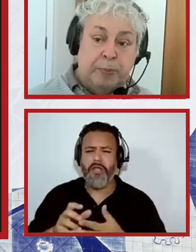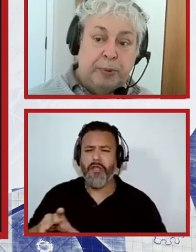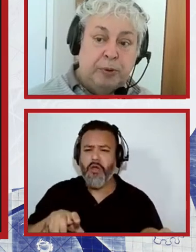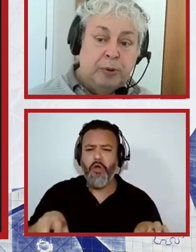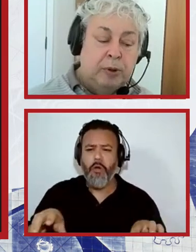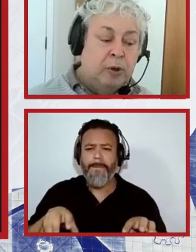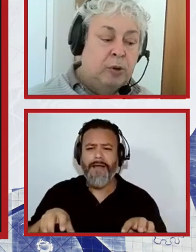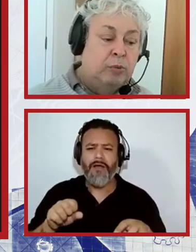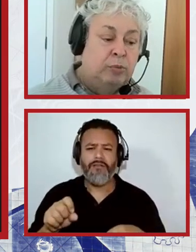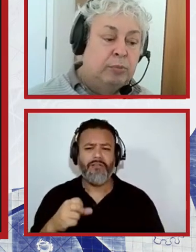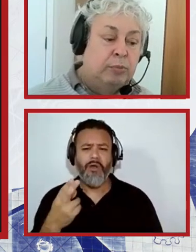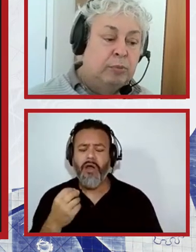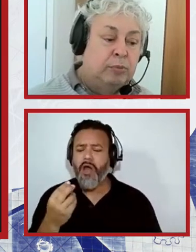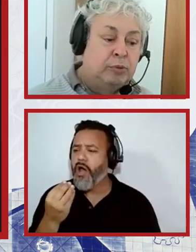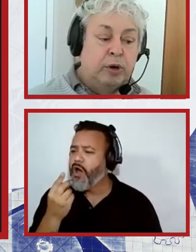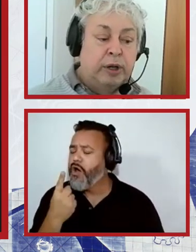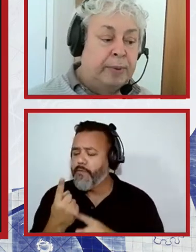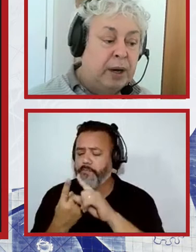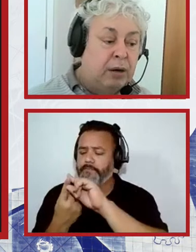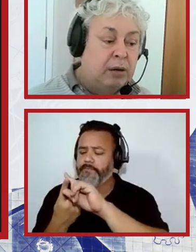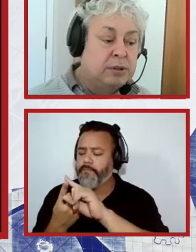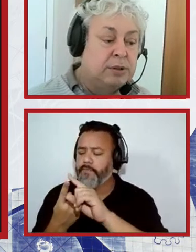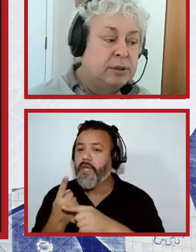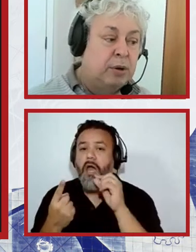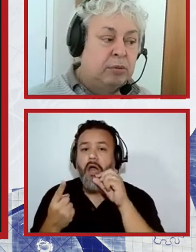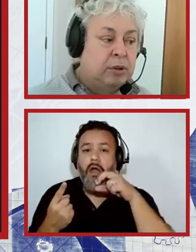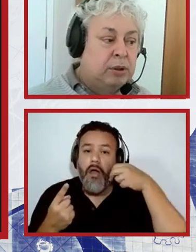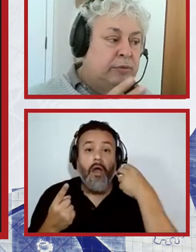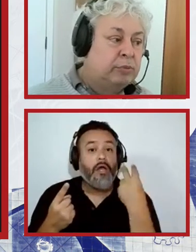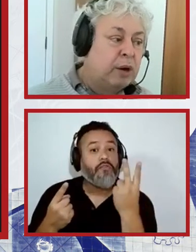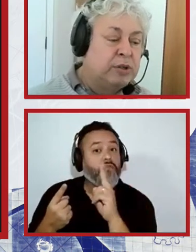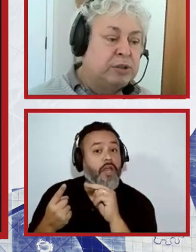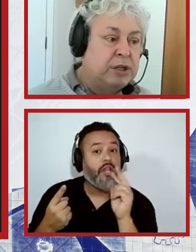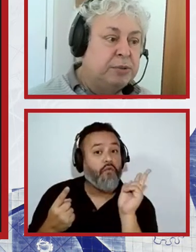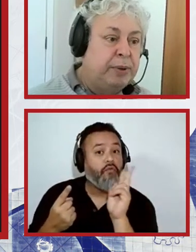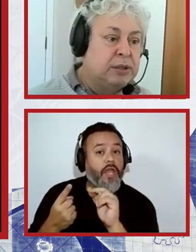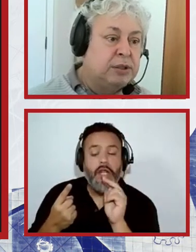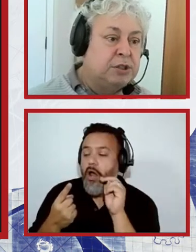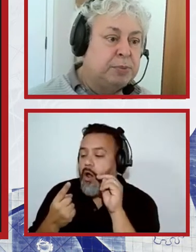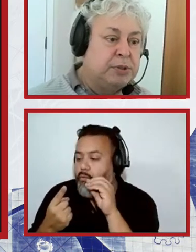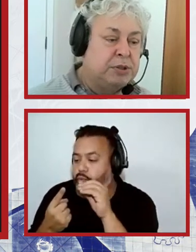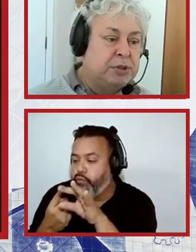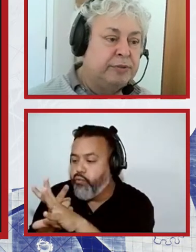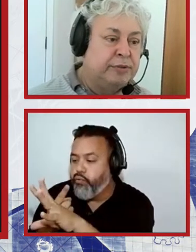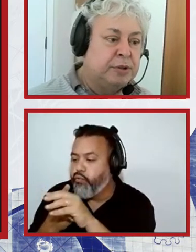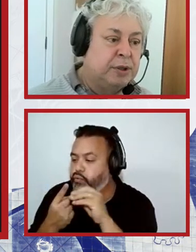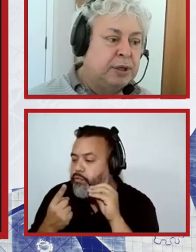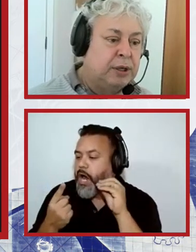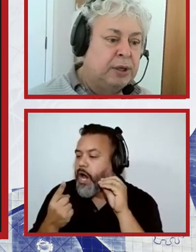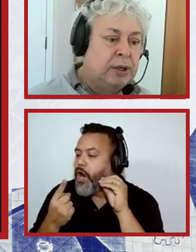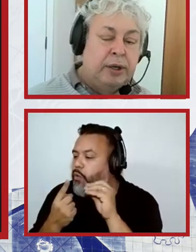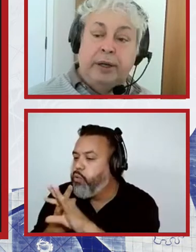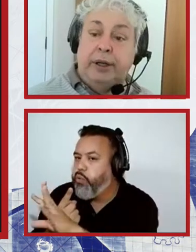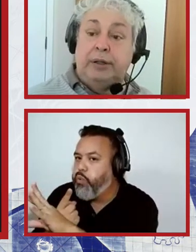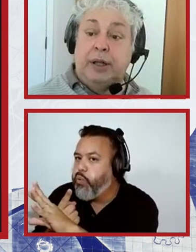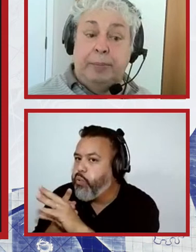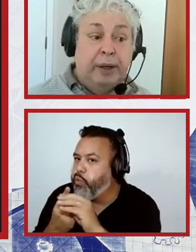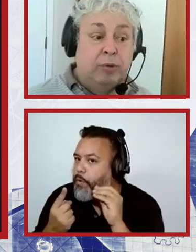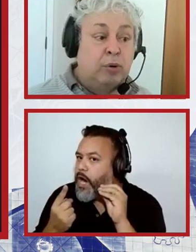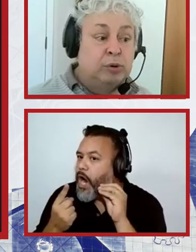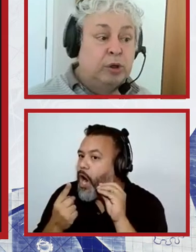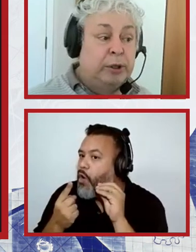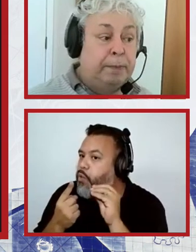sensor de sopro, um roller mouse. Bom, uma quantidade imensa de dispositivos. Né?